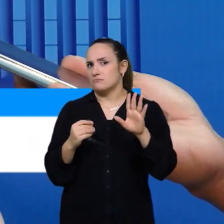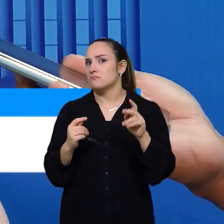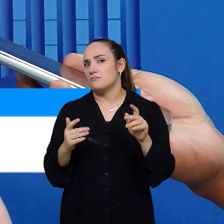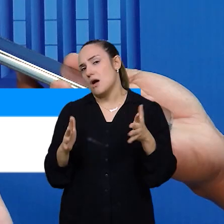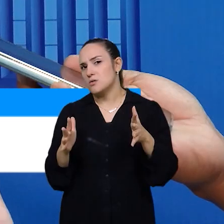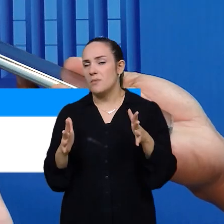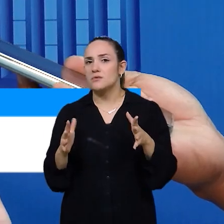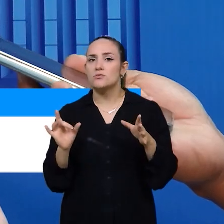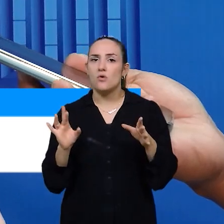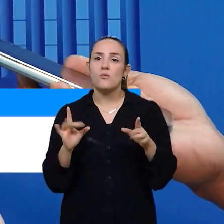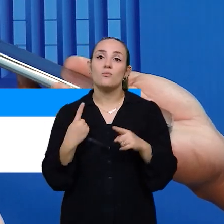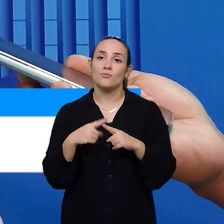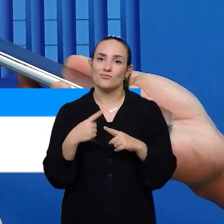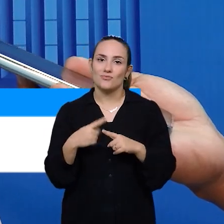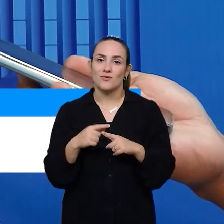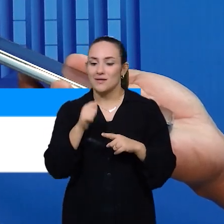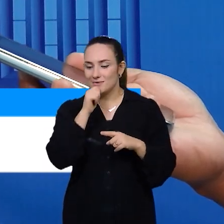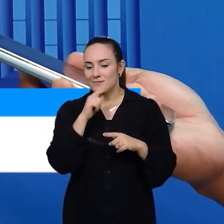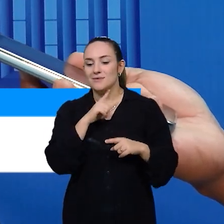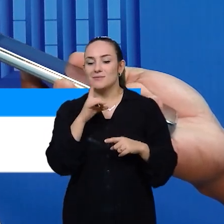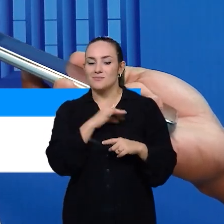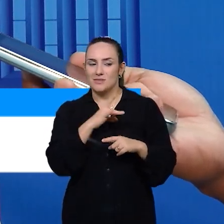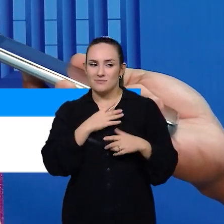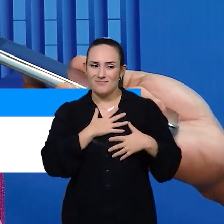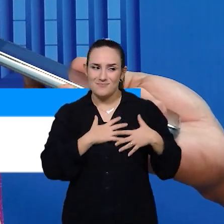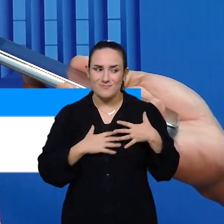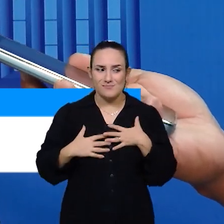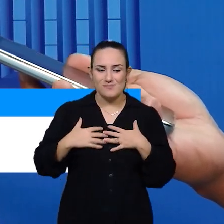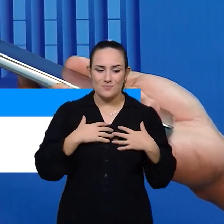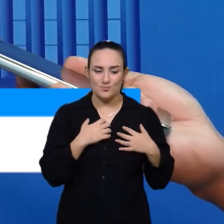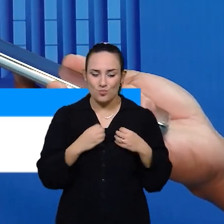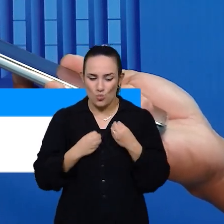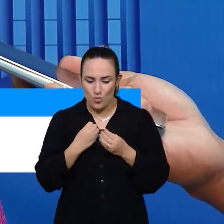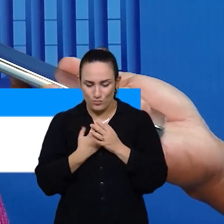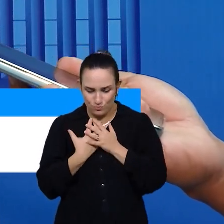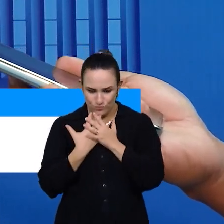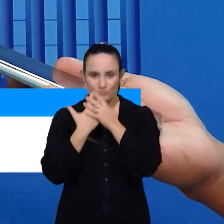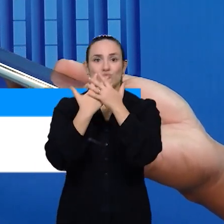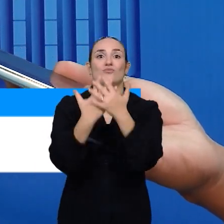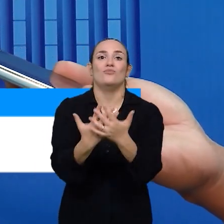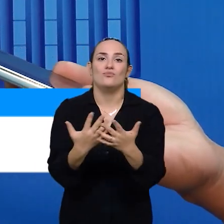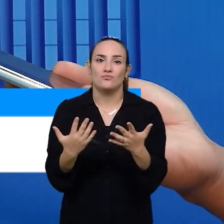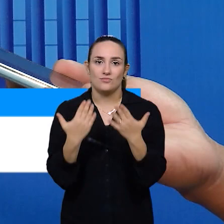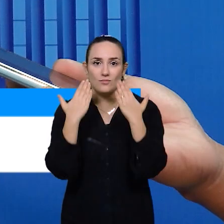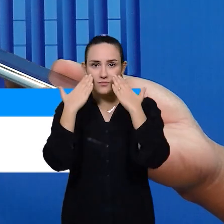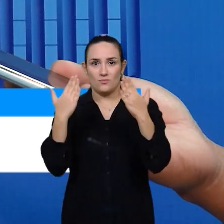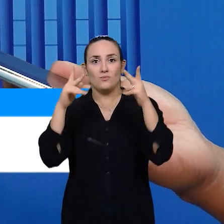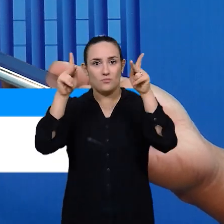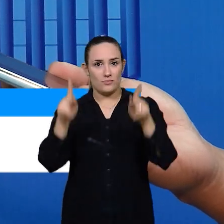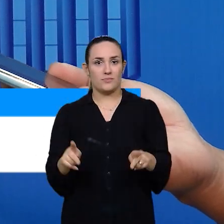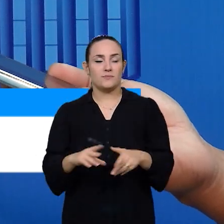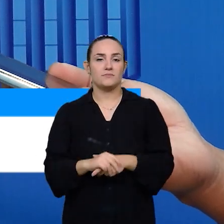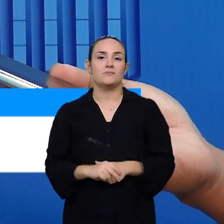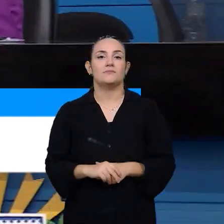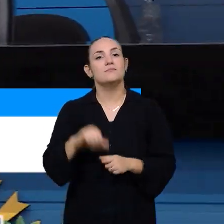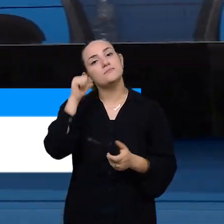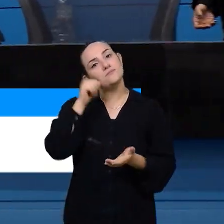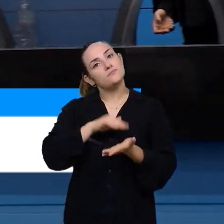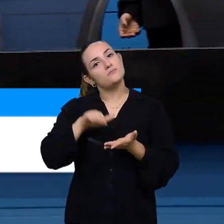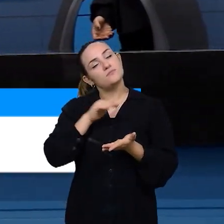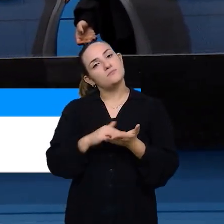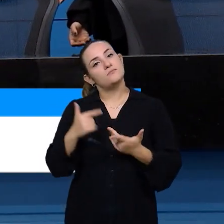muitas. Né? Então, assim, por quê? Justamente por conta desse receio das vítimas trazerem essa situação delas a público.